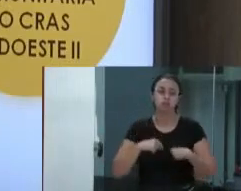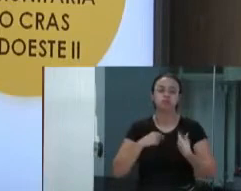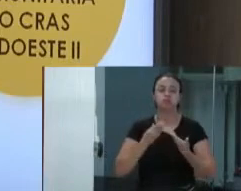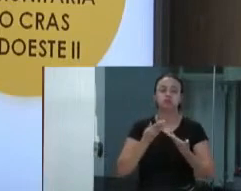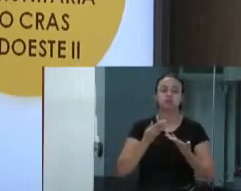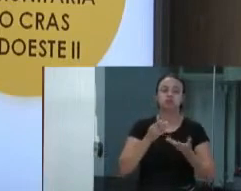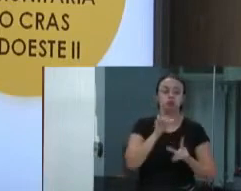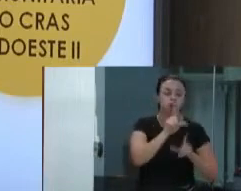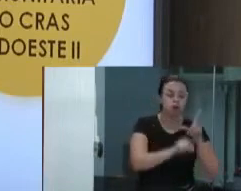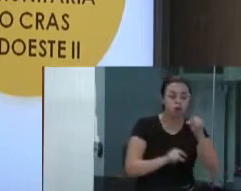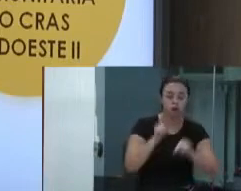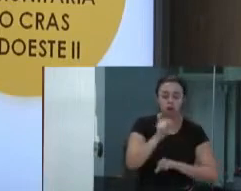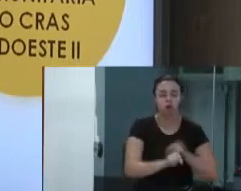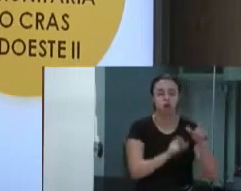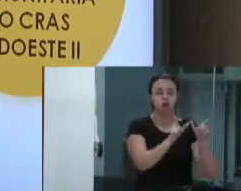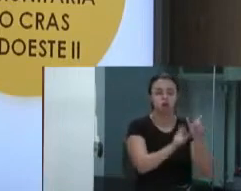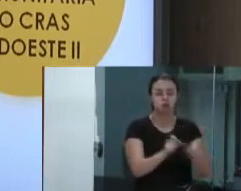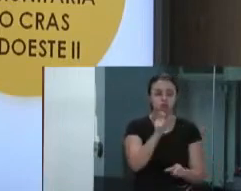essa população,